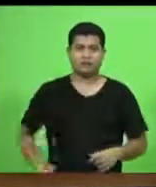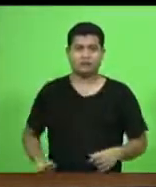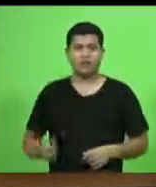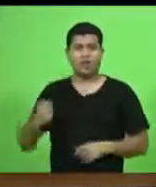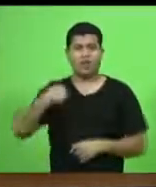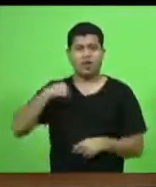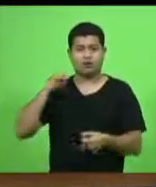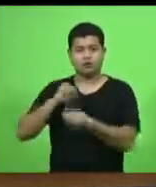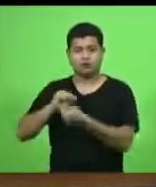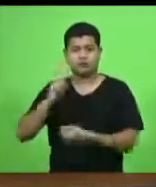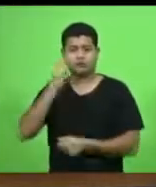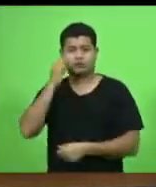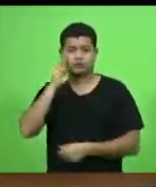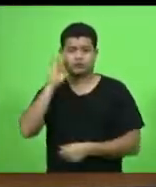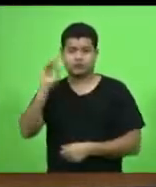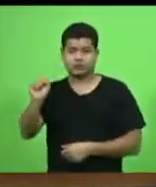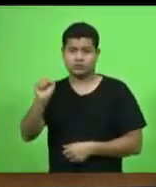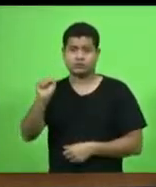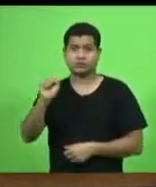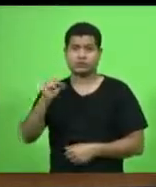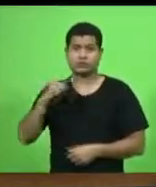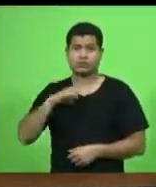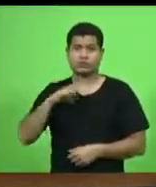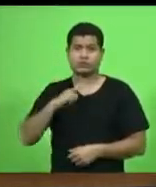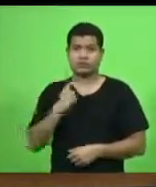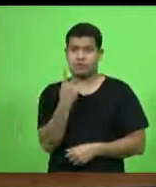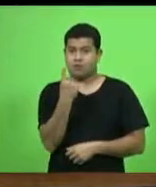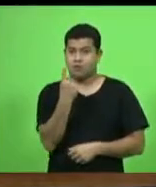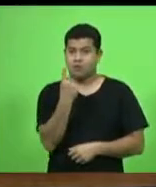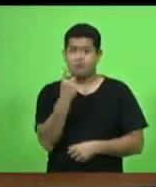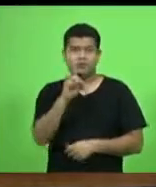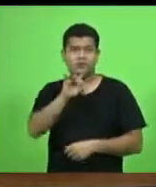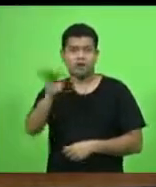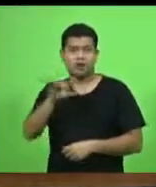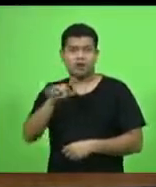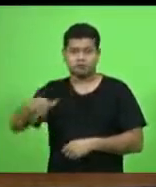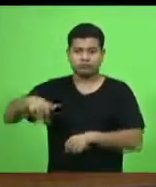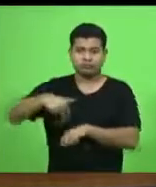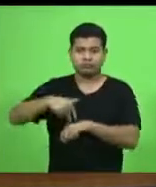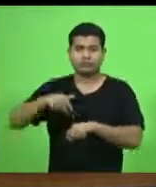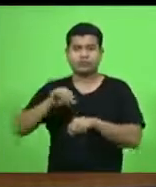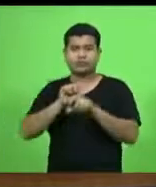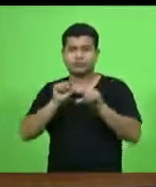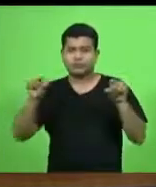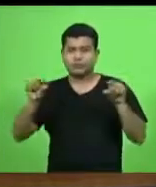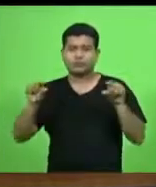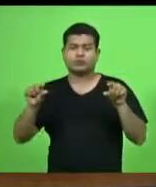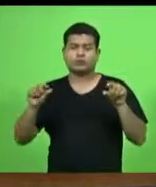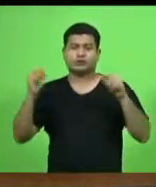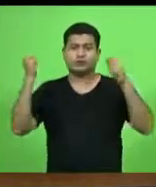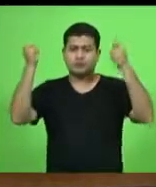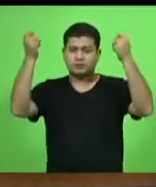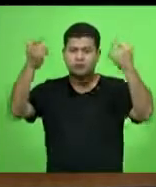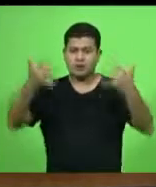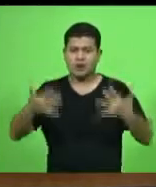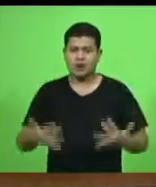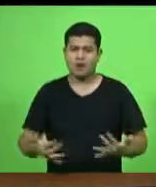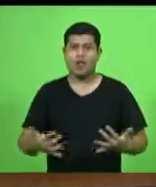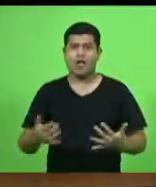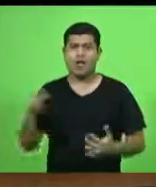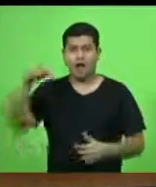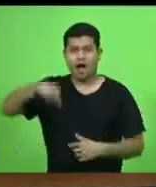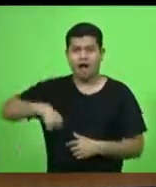Souza, nós tivemos uma linha da nossa manifestação aqui em plenário, da